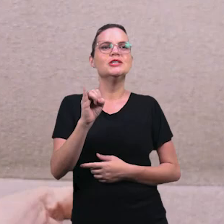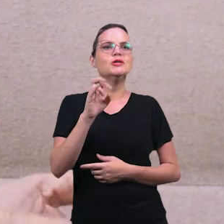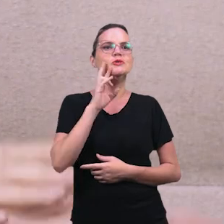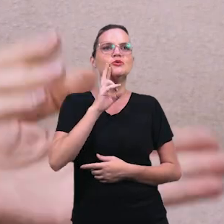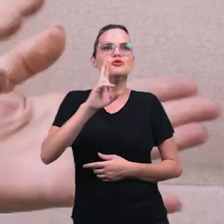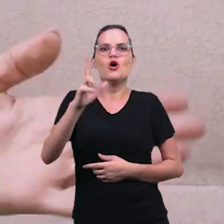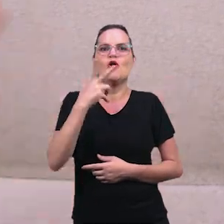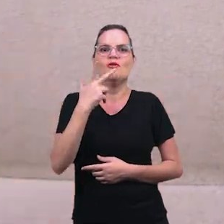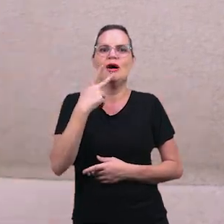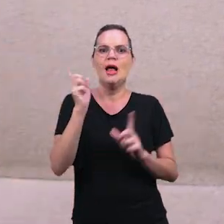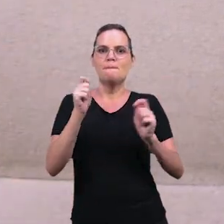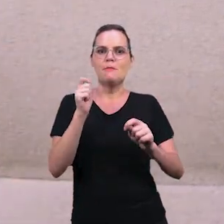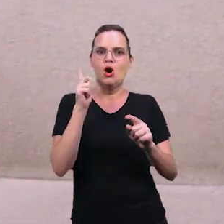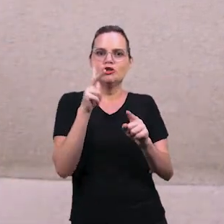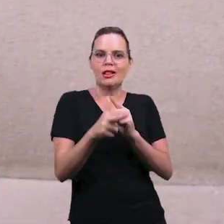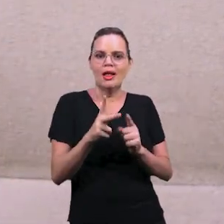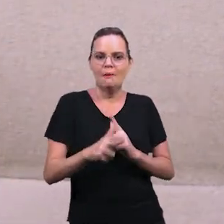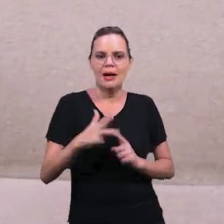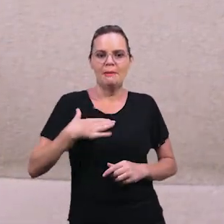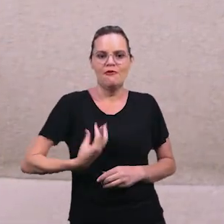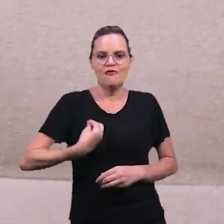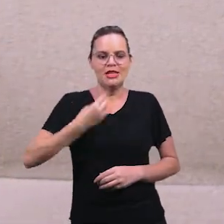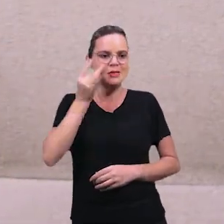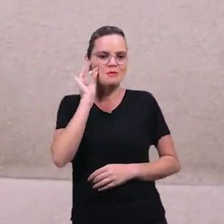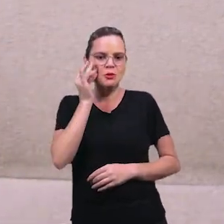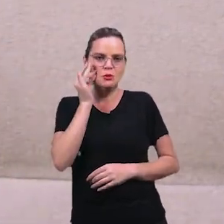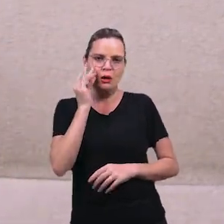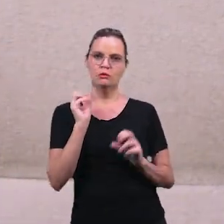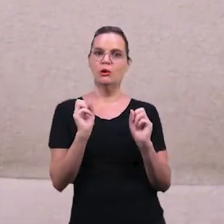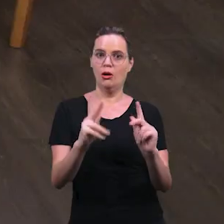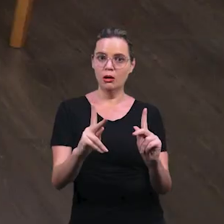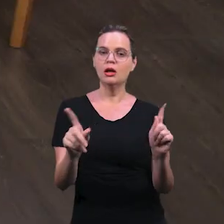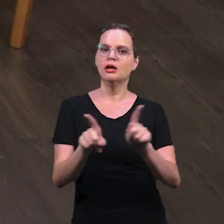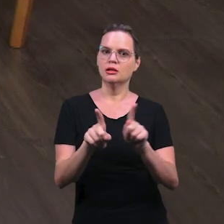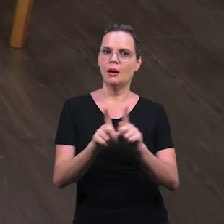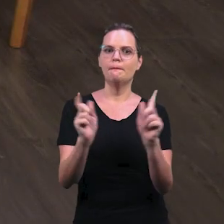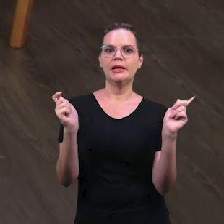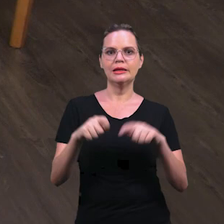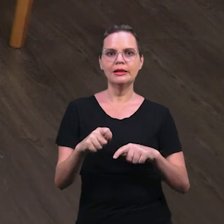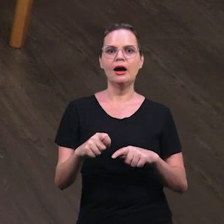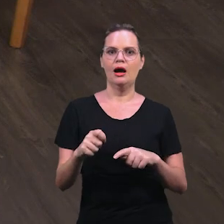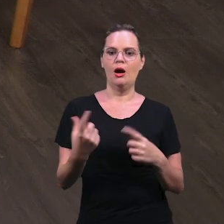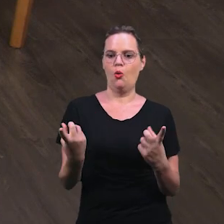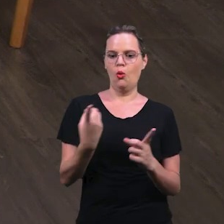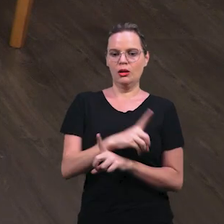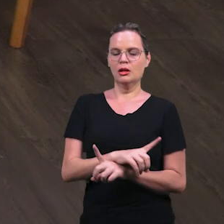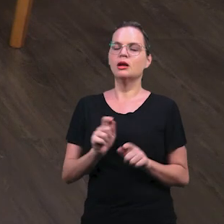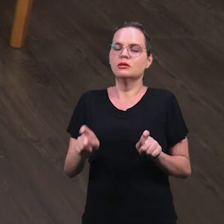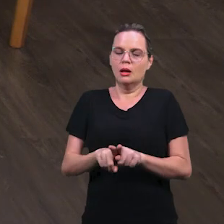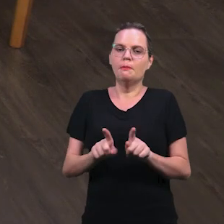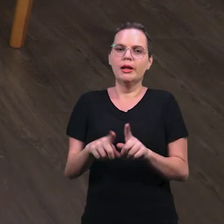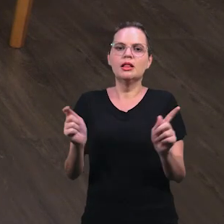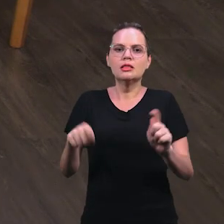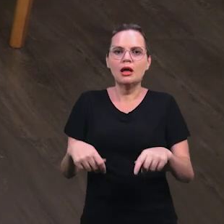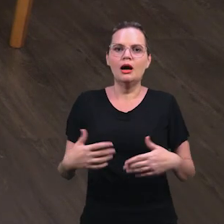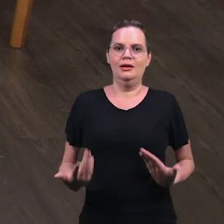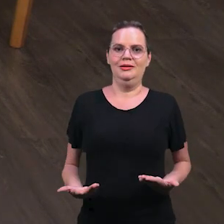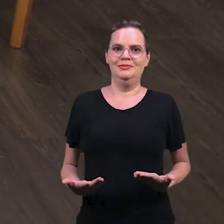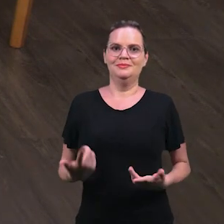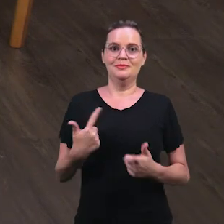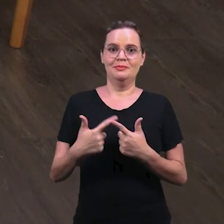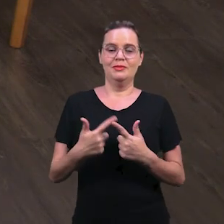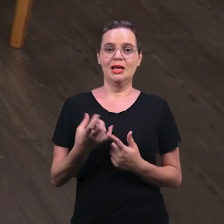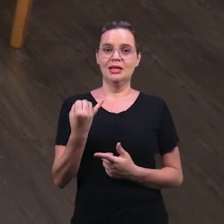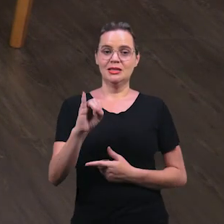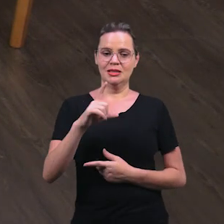organização da nossa vida espiritual? Sim. Mas é vice-versa também. Sim. Né? Assim, eu acho que também os temas